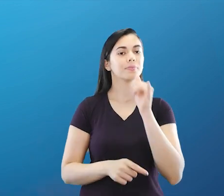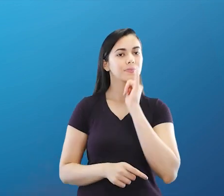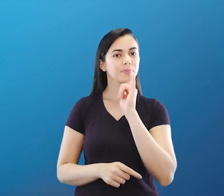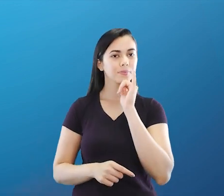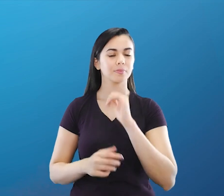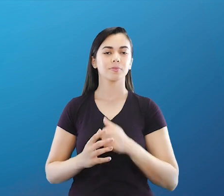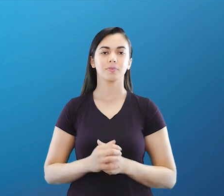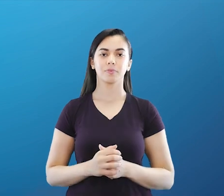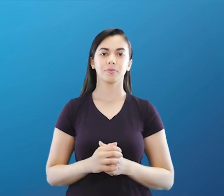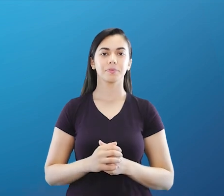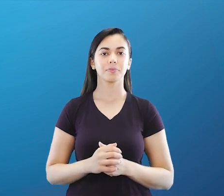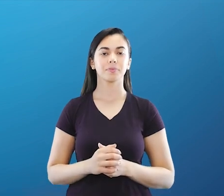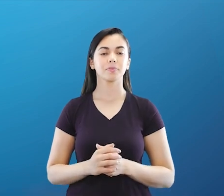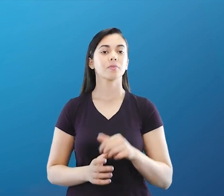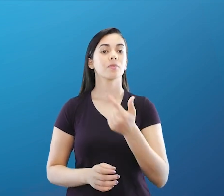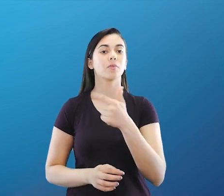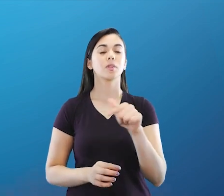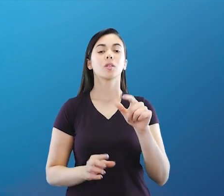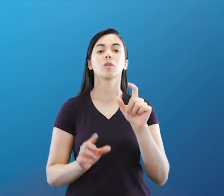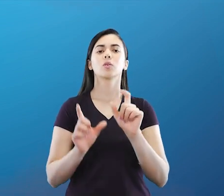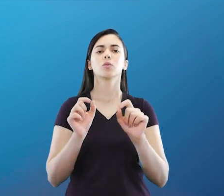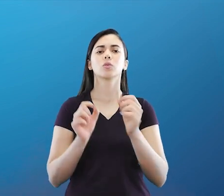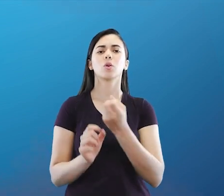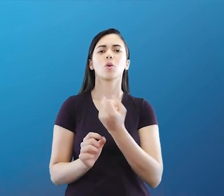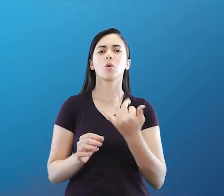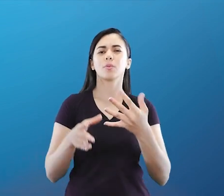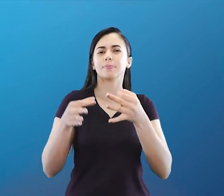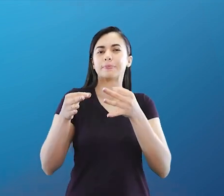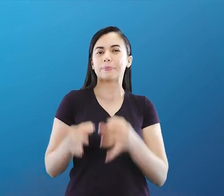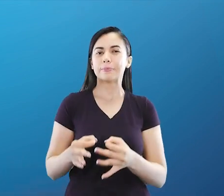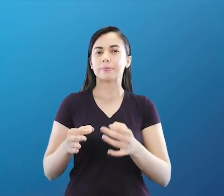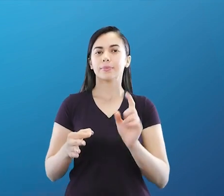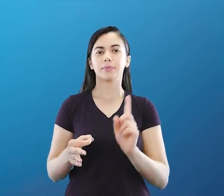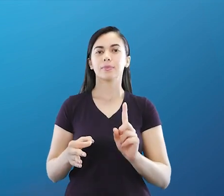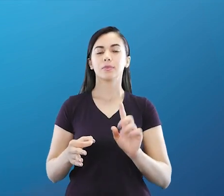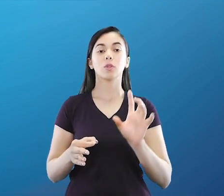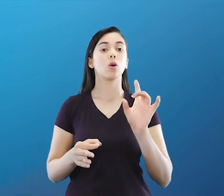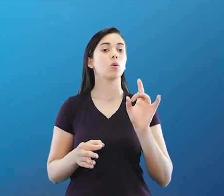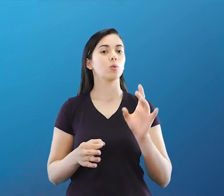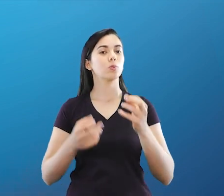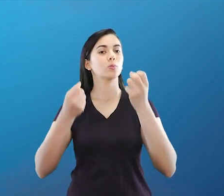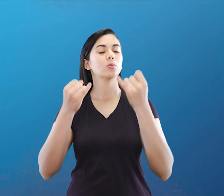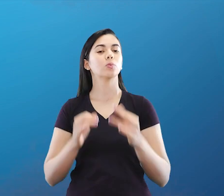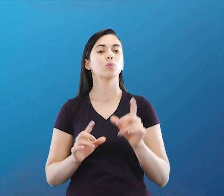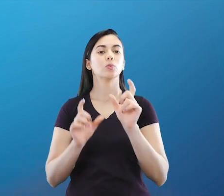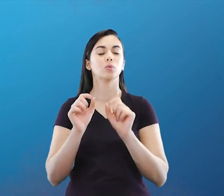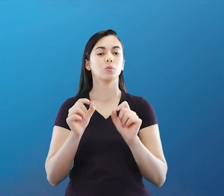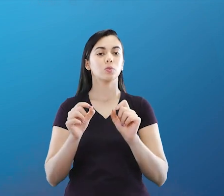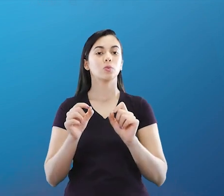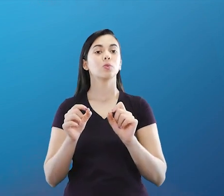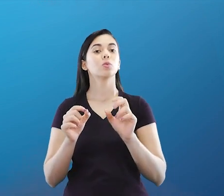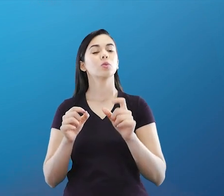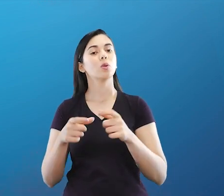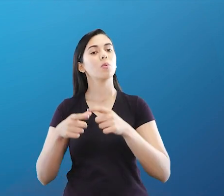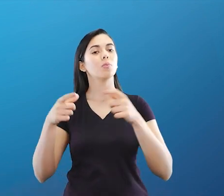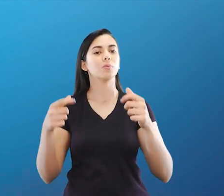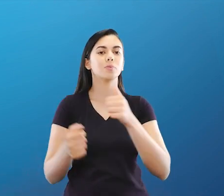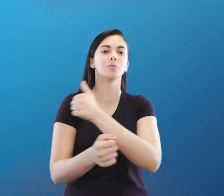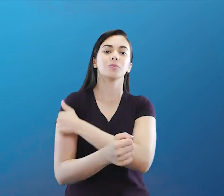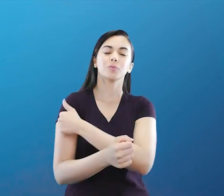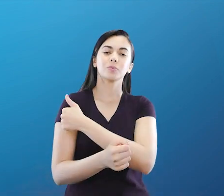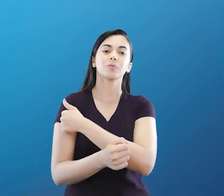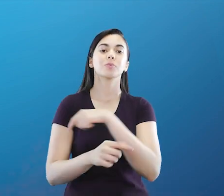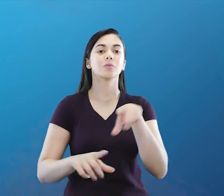Aqui ele não te dá uma quantidade exata, ele só te diz que a maioria dos